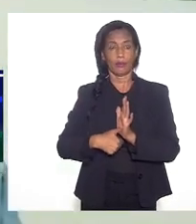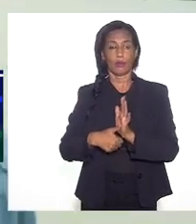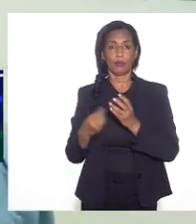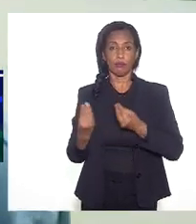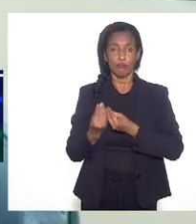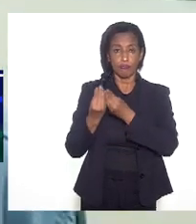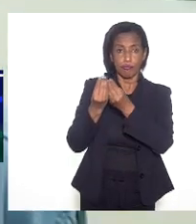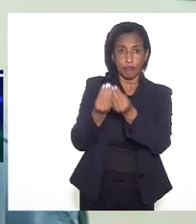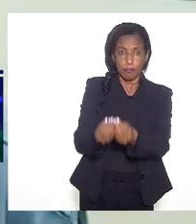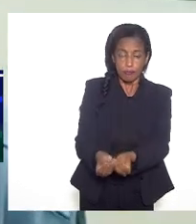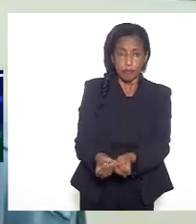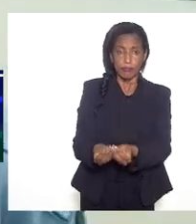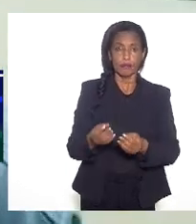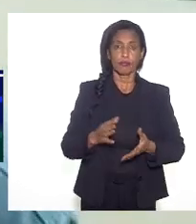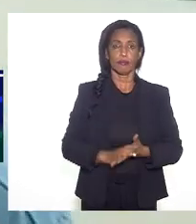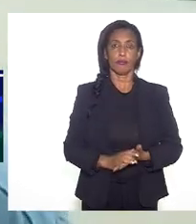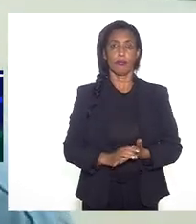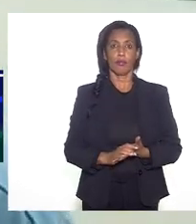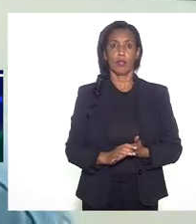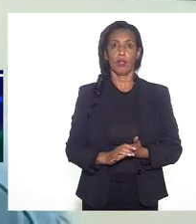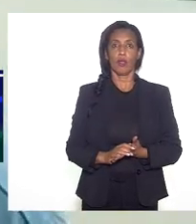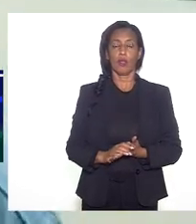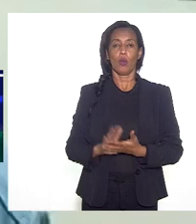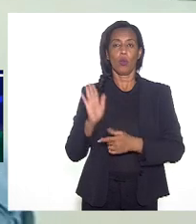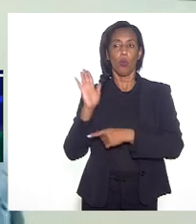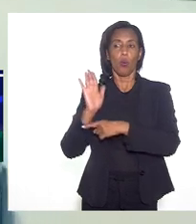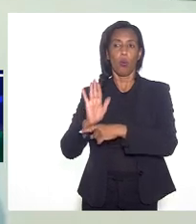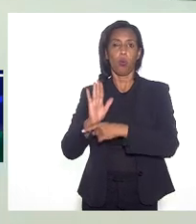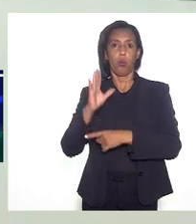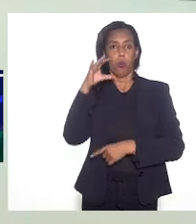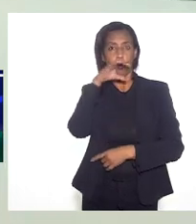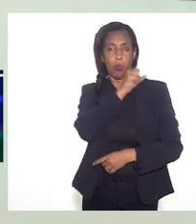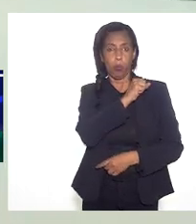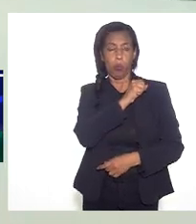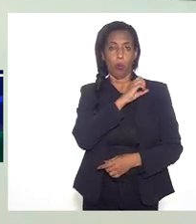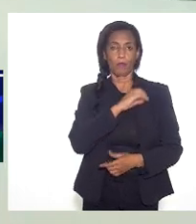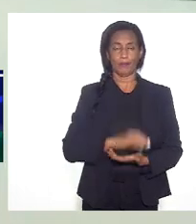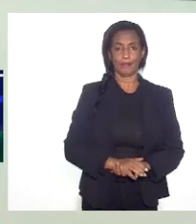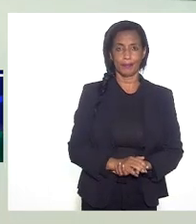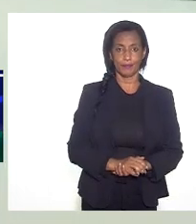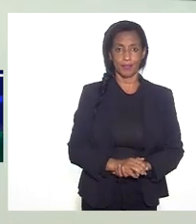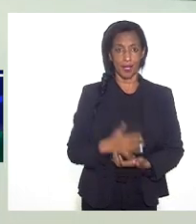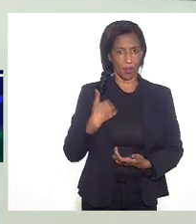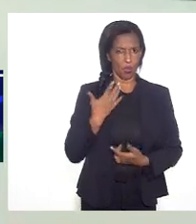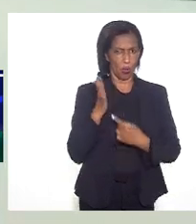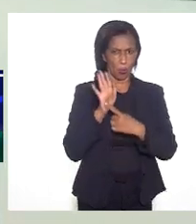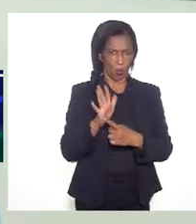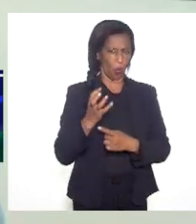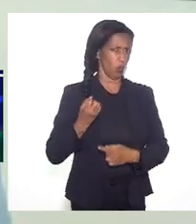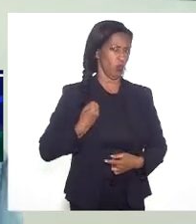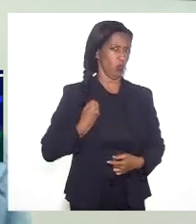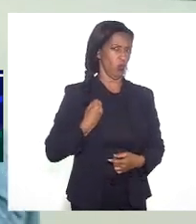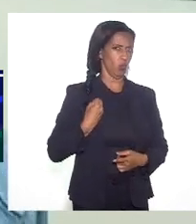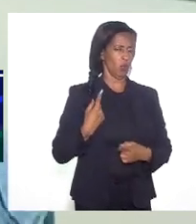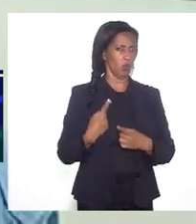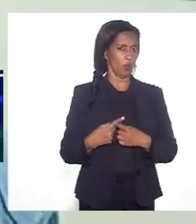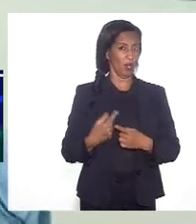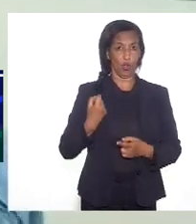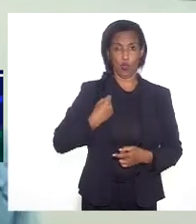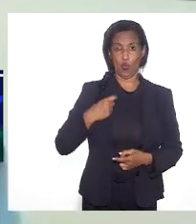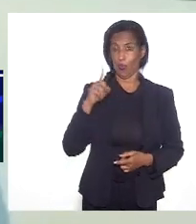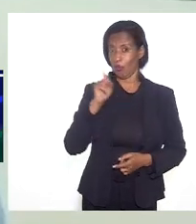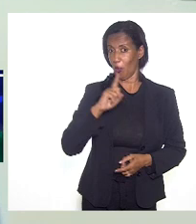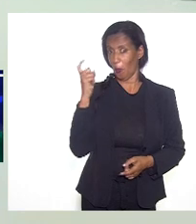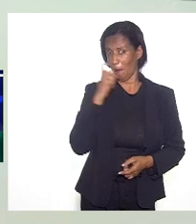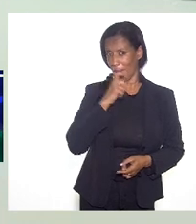fornecer o auxílio emergencial. Eu quis trazer os números, porque os números não mentem.